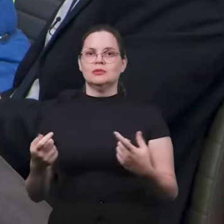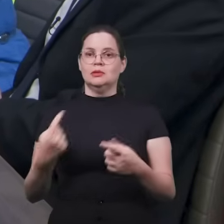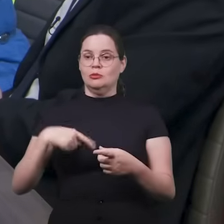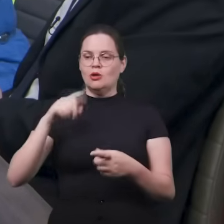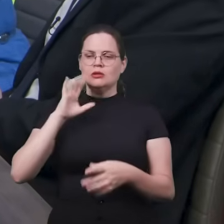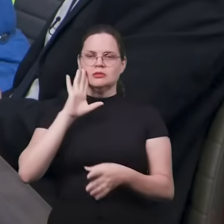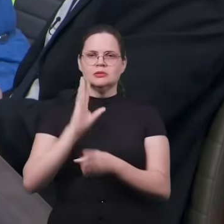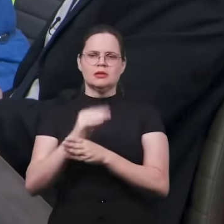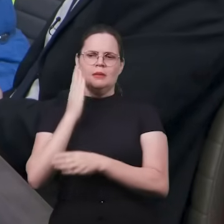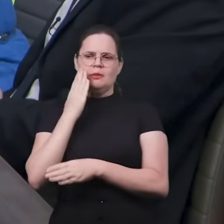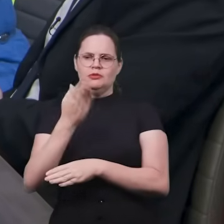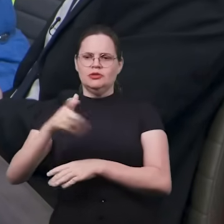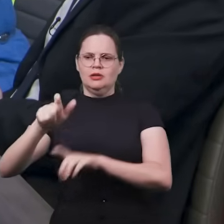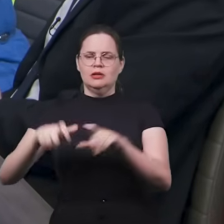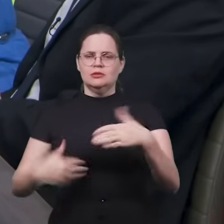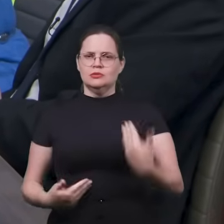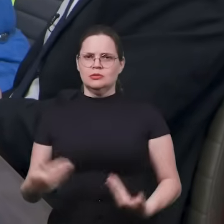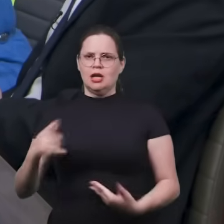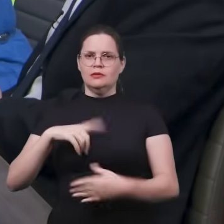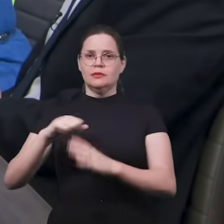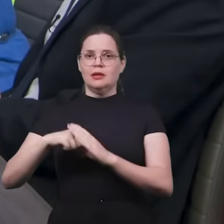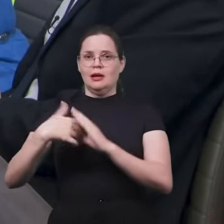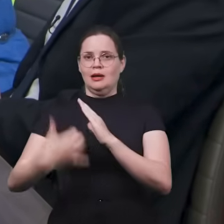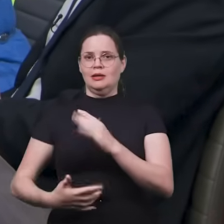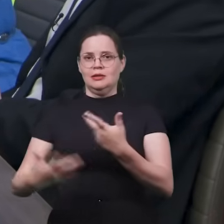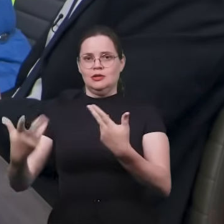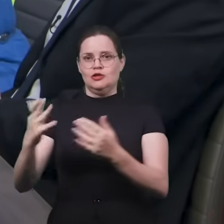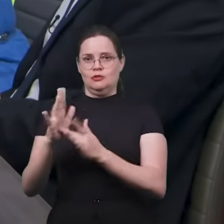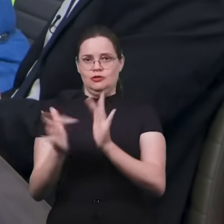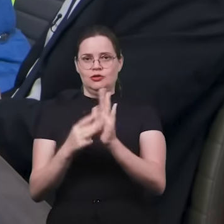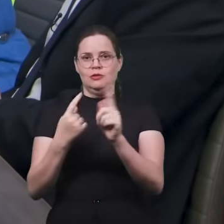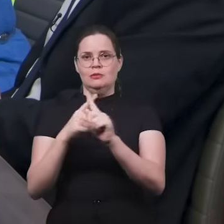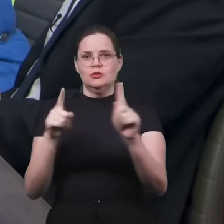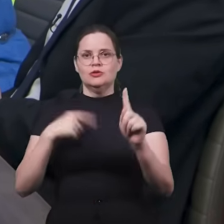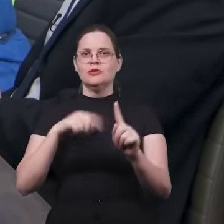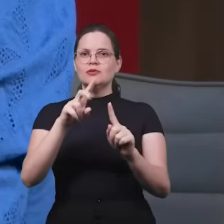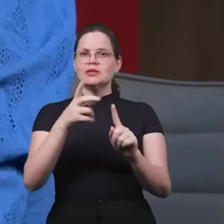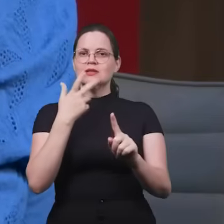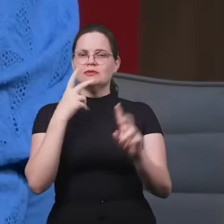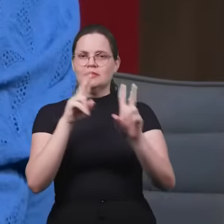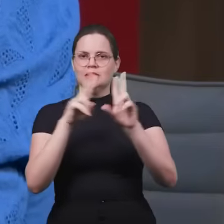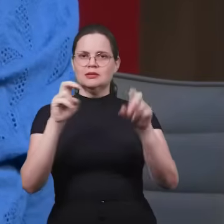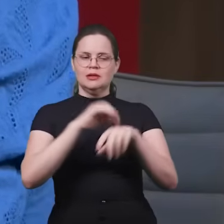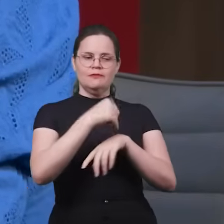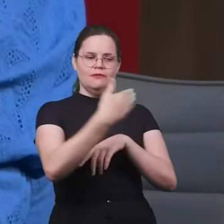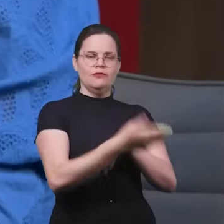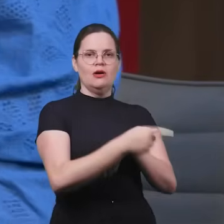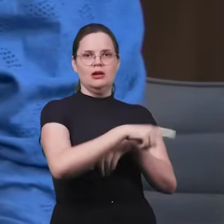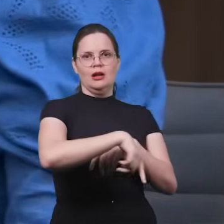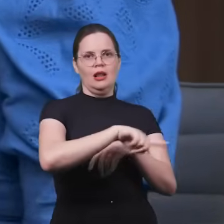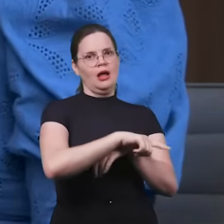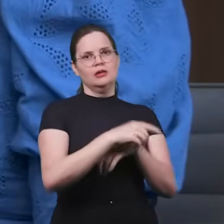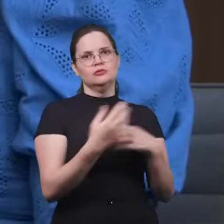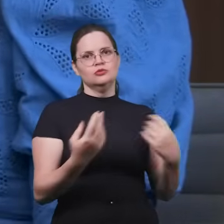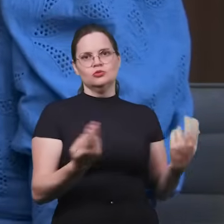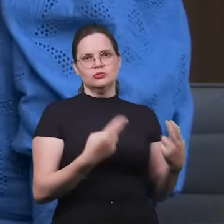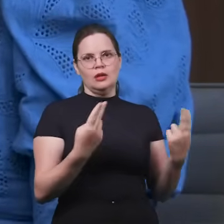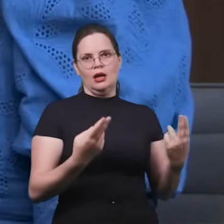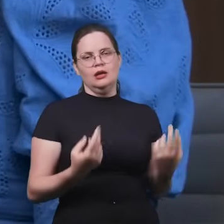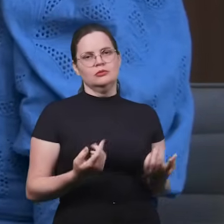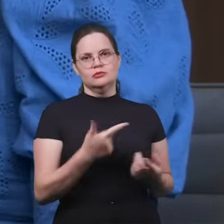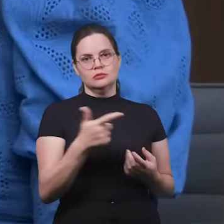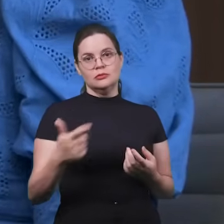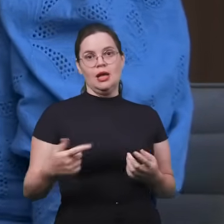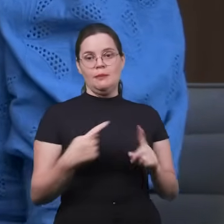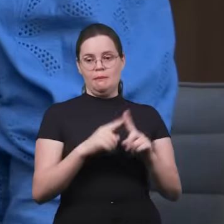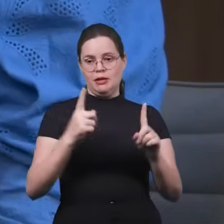irmãos tenham o caráter de Jesus. Mas uma coisa muito bacana que você falou é, Fora da igreja, se nós não formos o sal